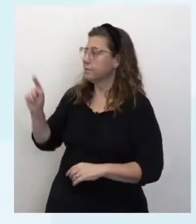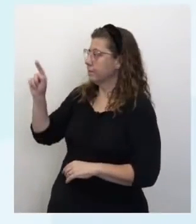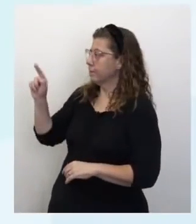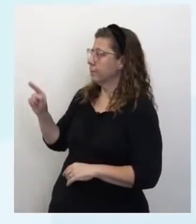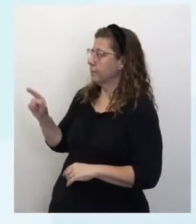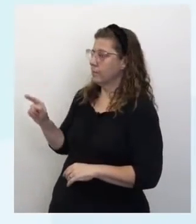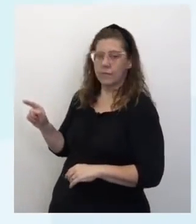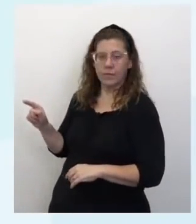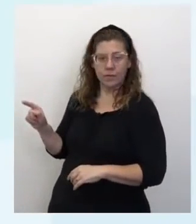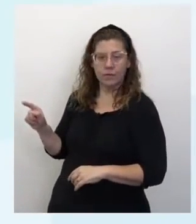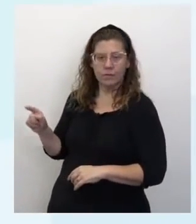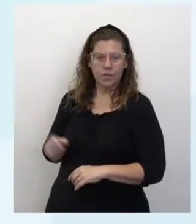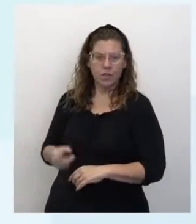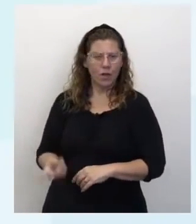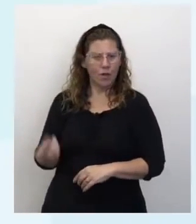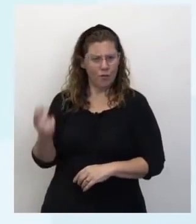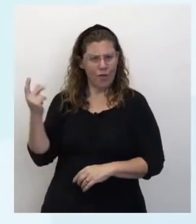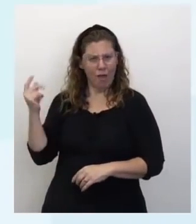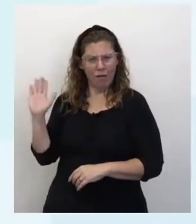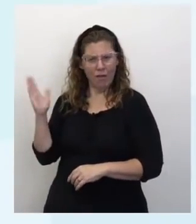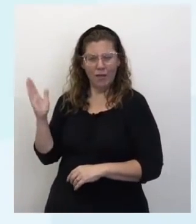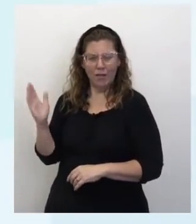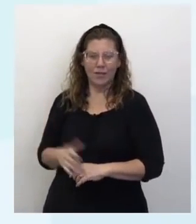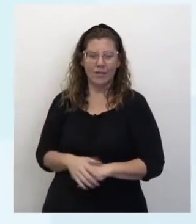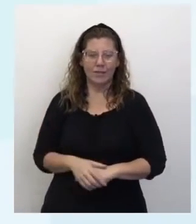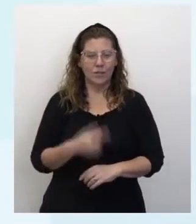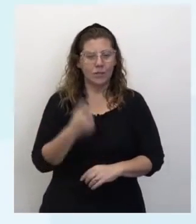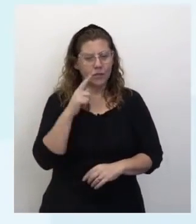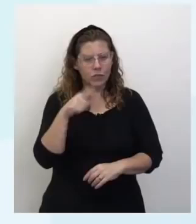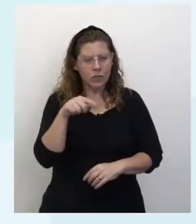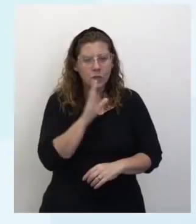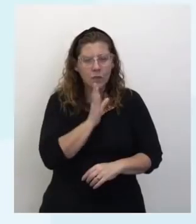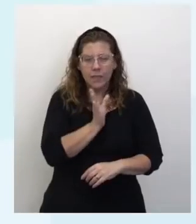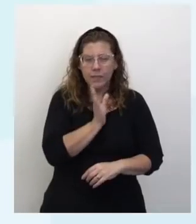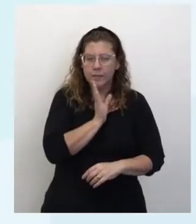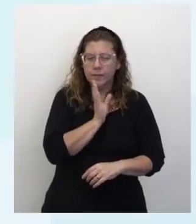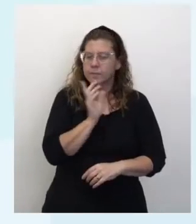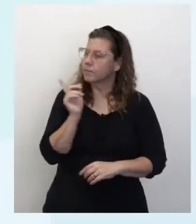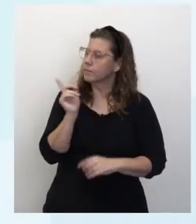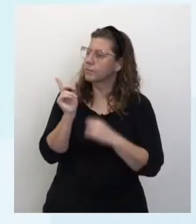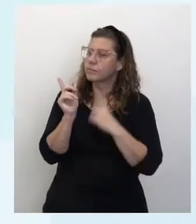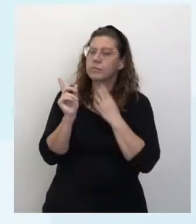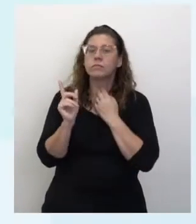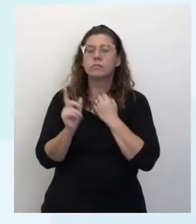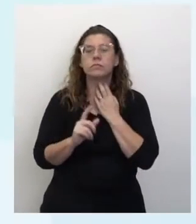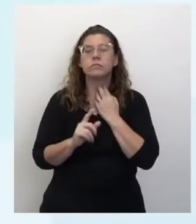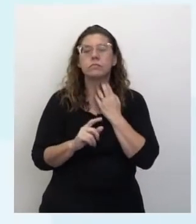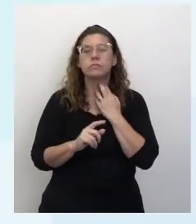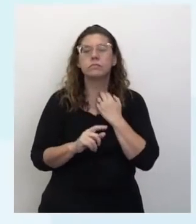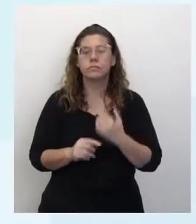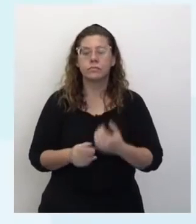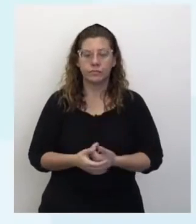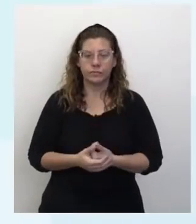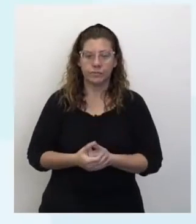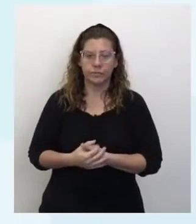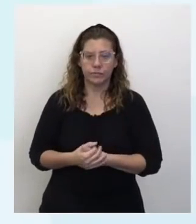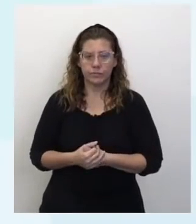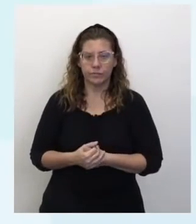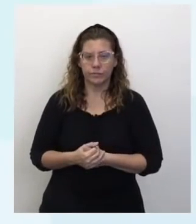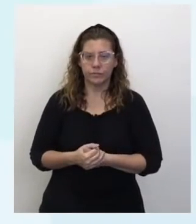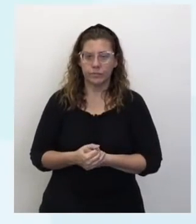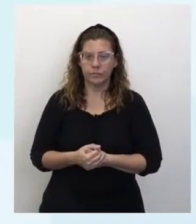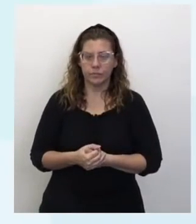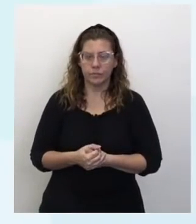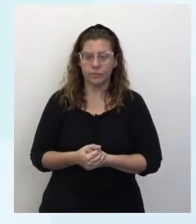são os memes até antiguinhos, né? Mas vamos ver se vocês conhecem esses memes. Então, tá a pergunta aqui, ó. Do you know their names in